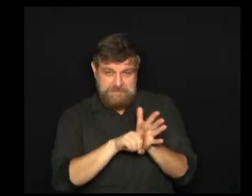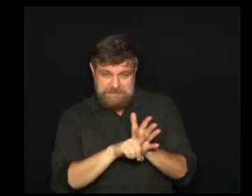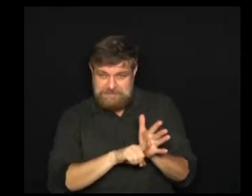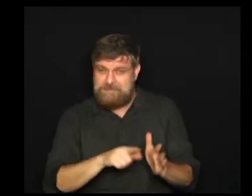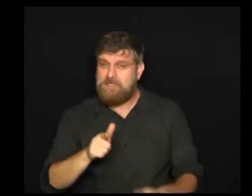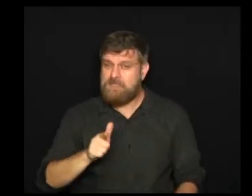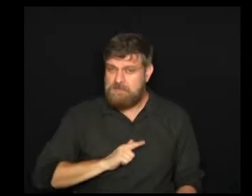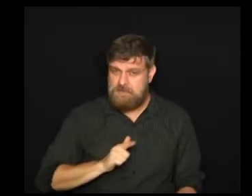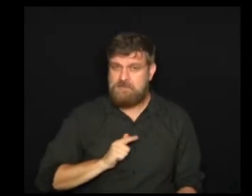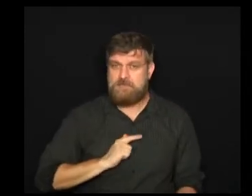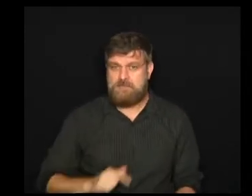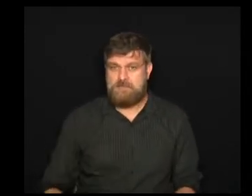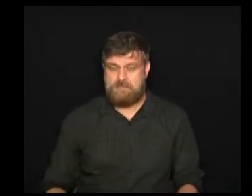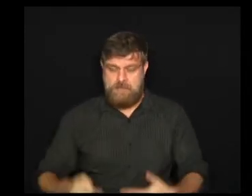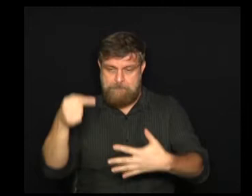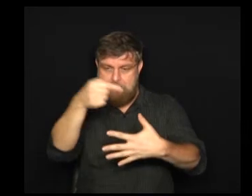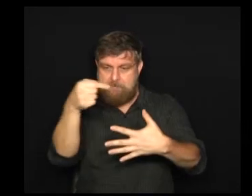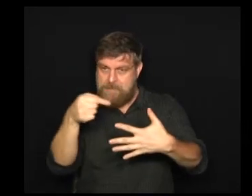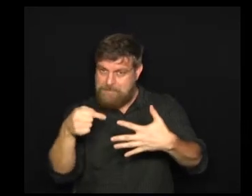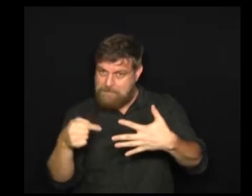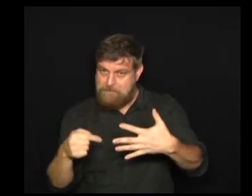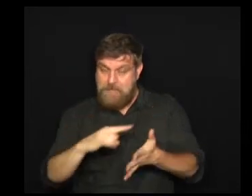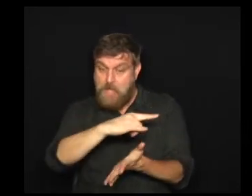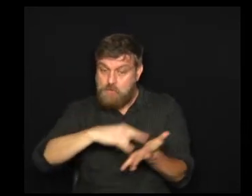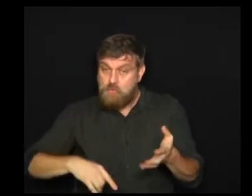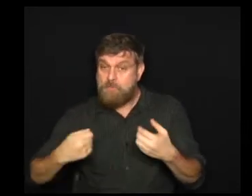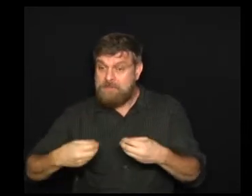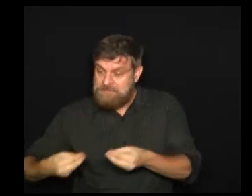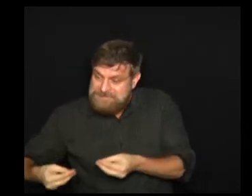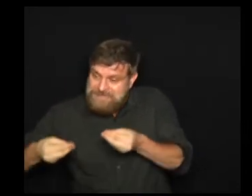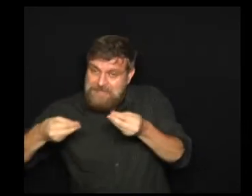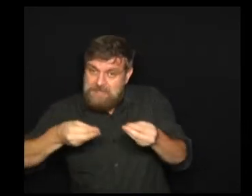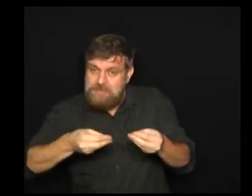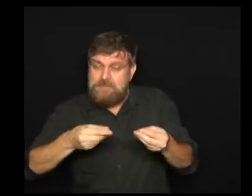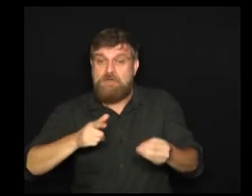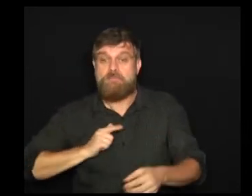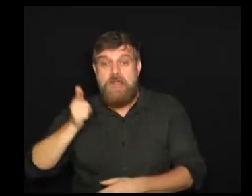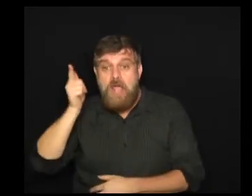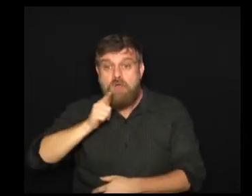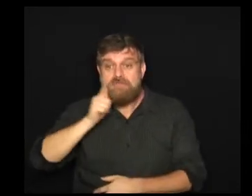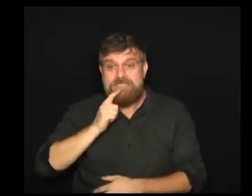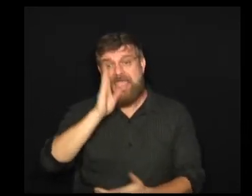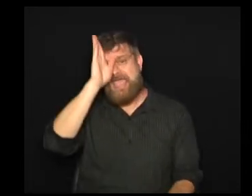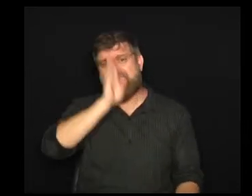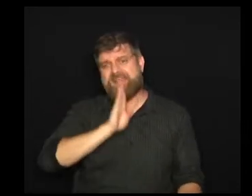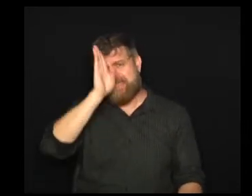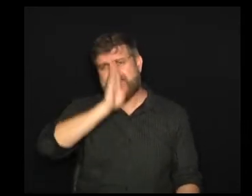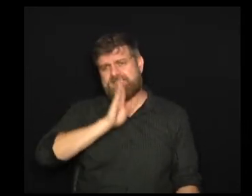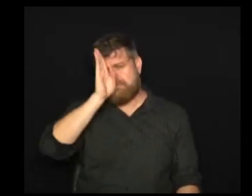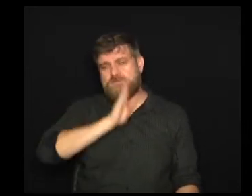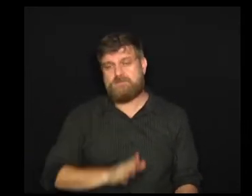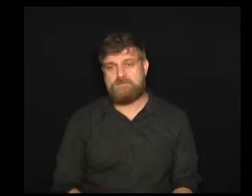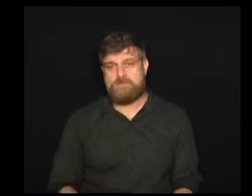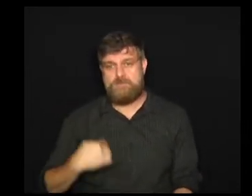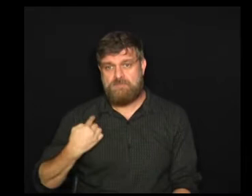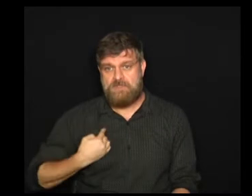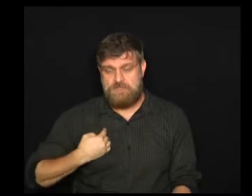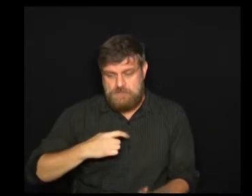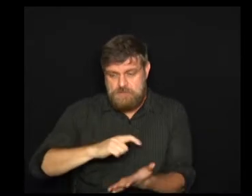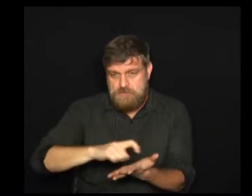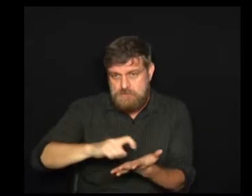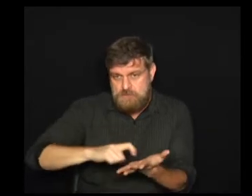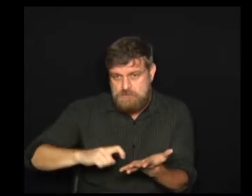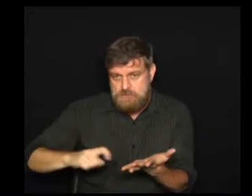lá os documentos que precisam ser levados lá para tirar o cartão. É gratuito, tá? E a gente imprime lá na hora.